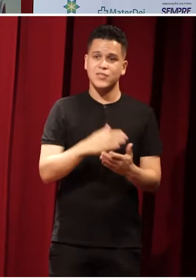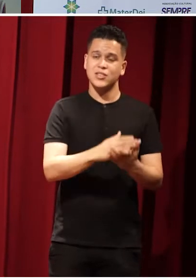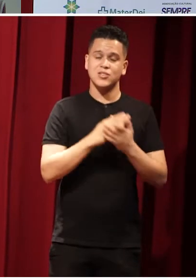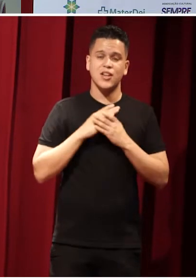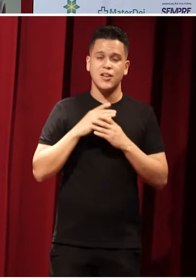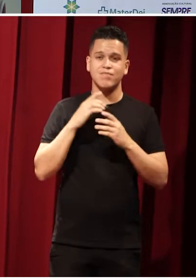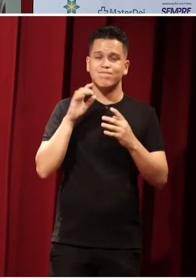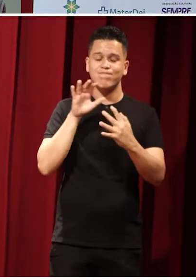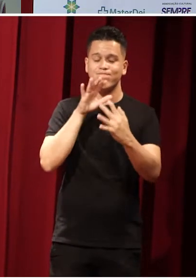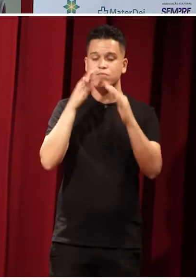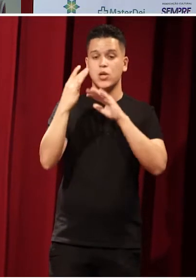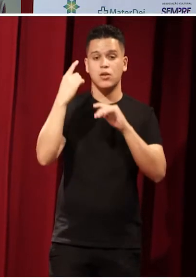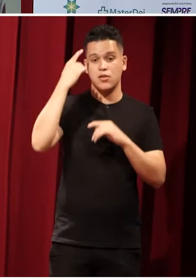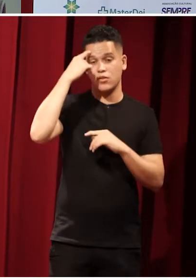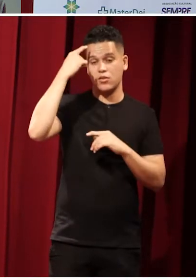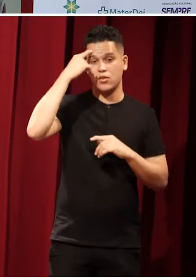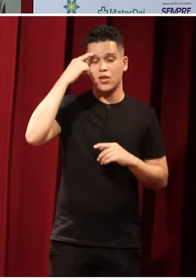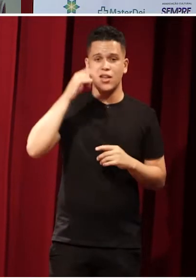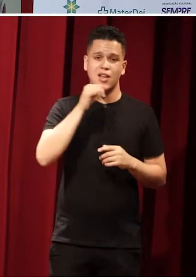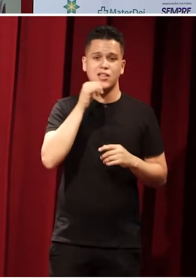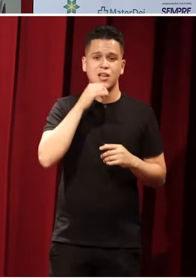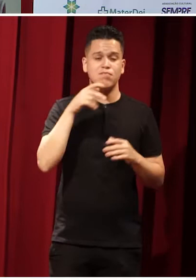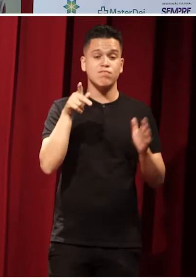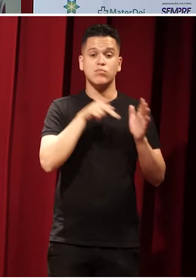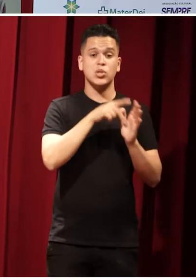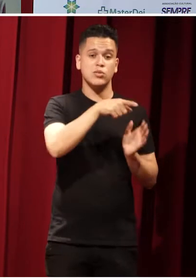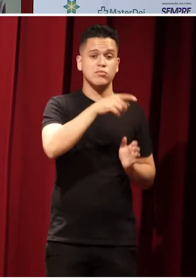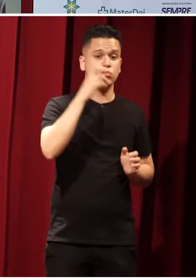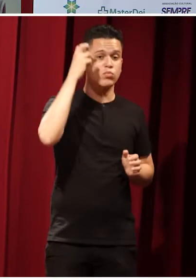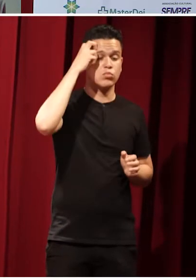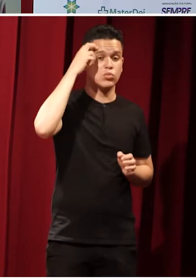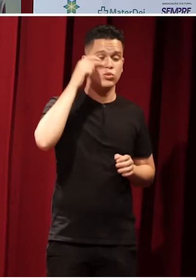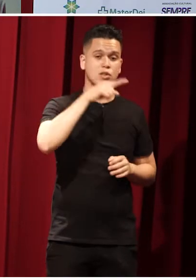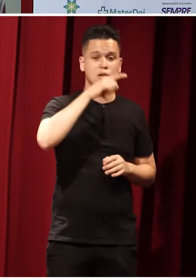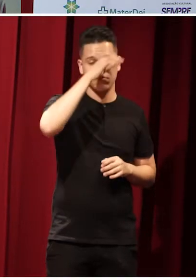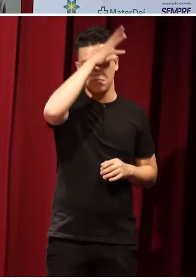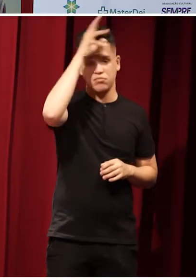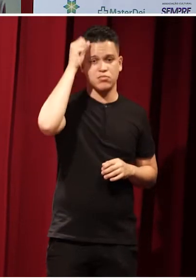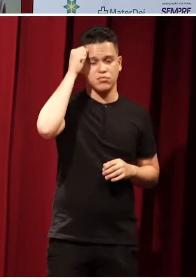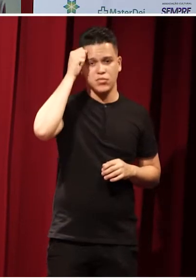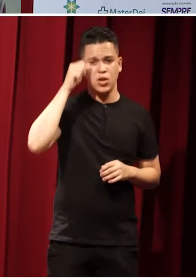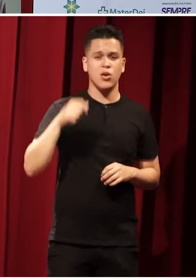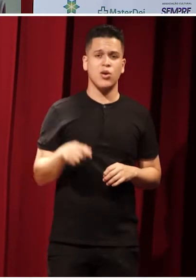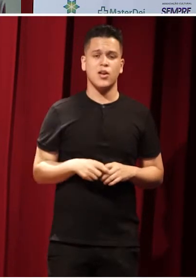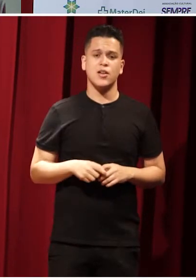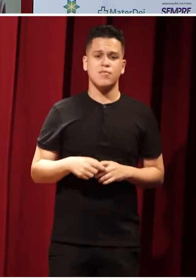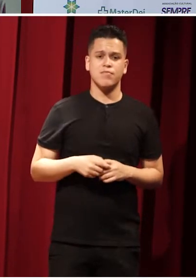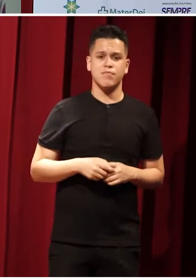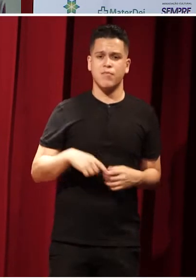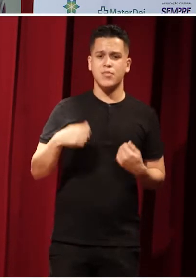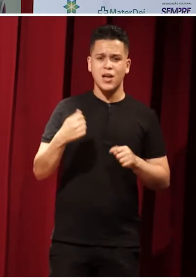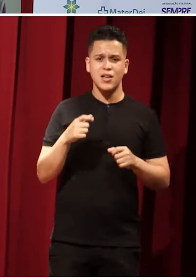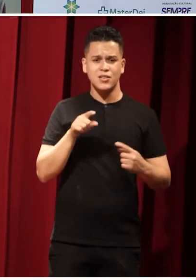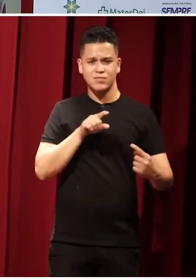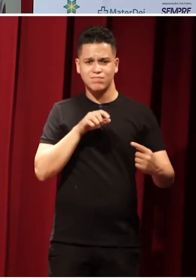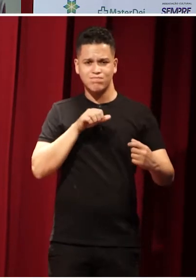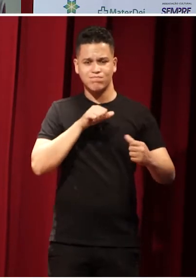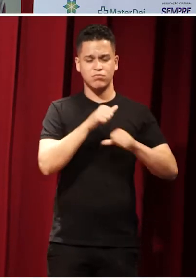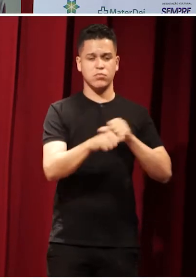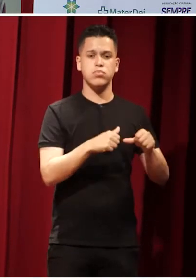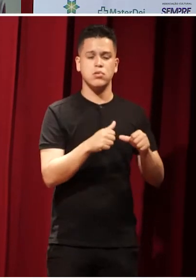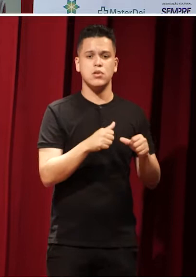possa modificar o vetor de pensamento? Por exemplo, a própria cultura amazônica, a importância da preservação,